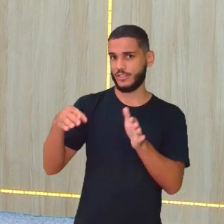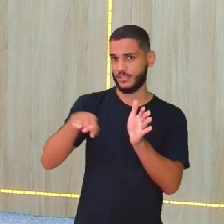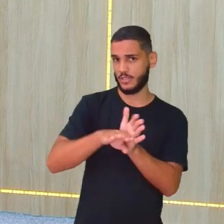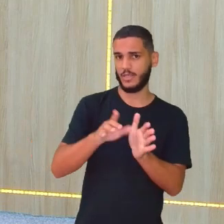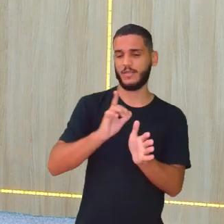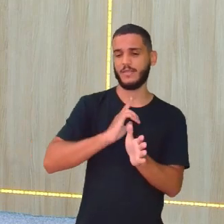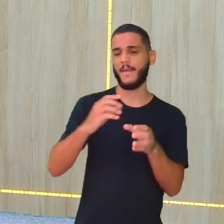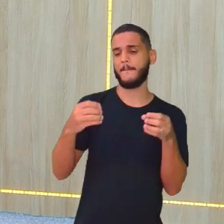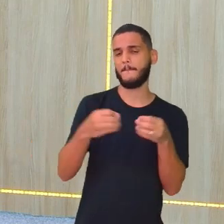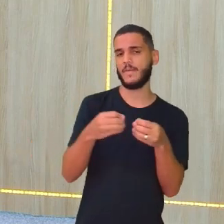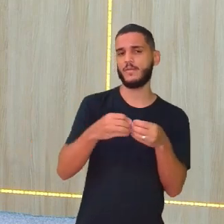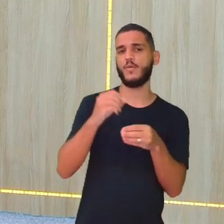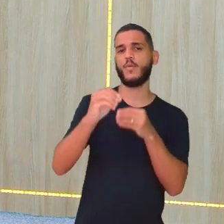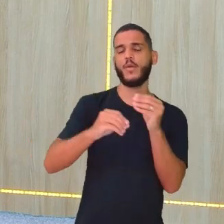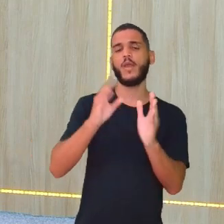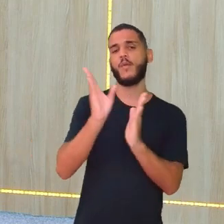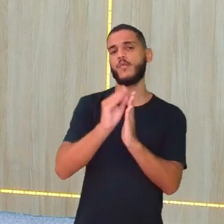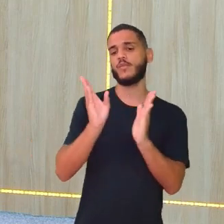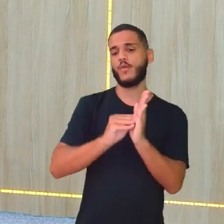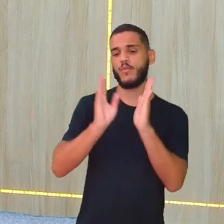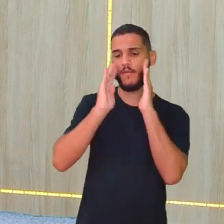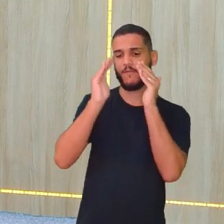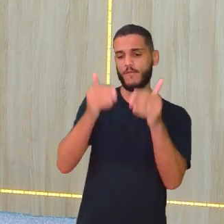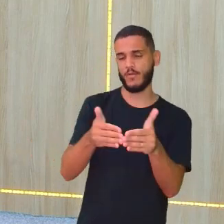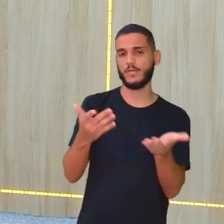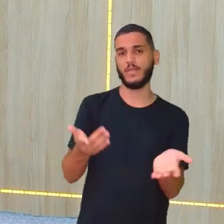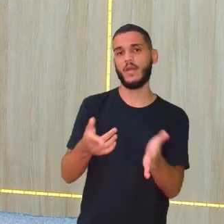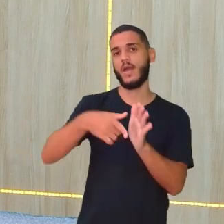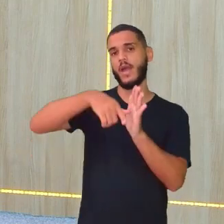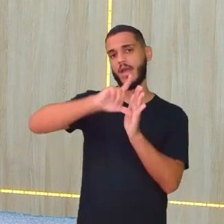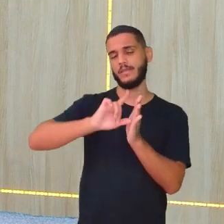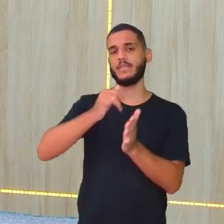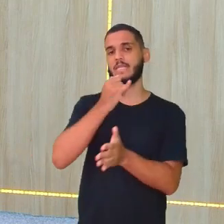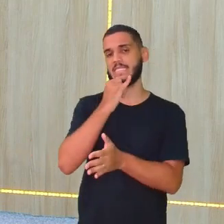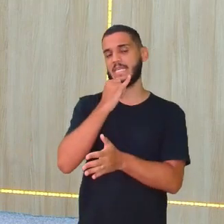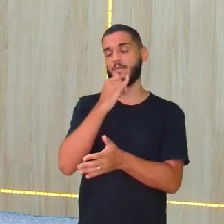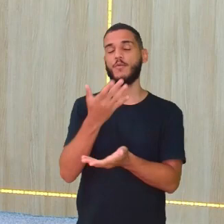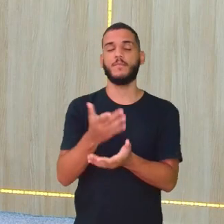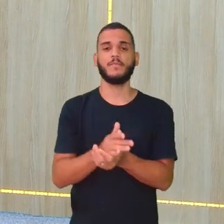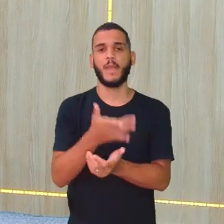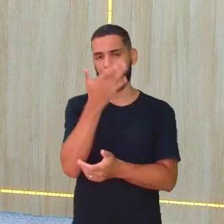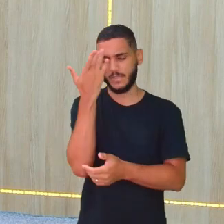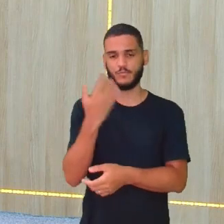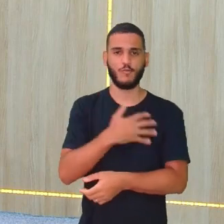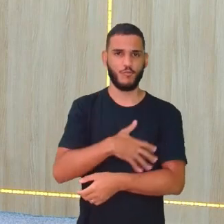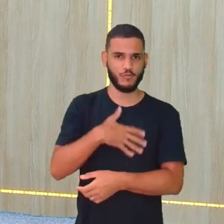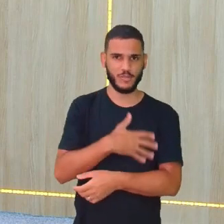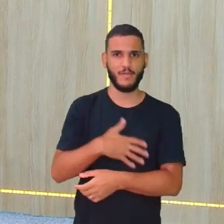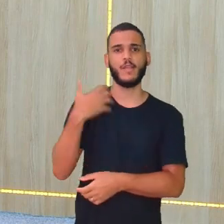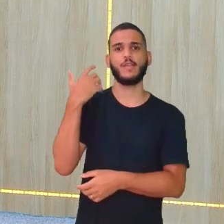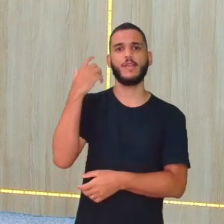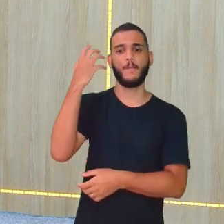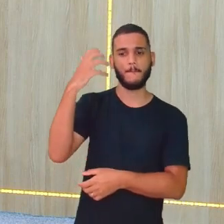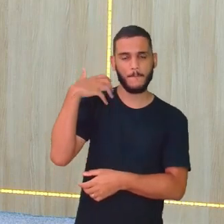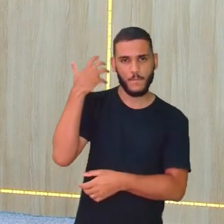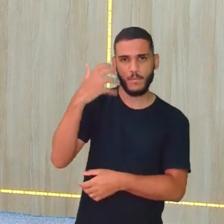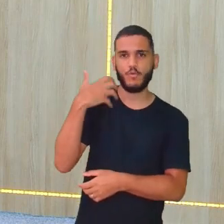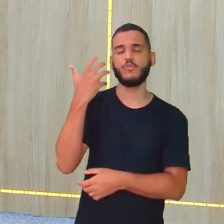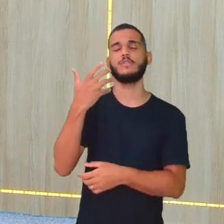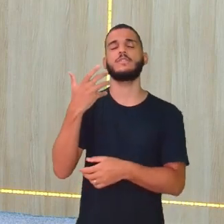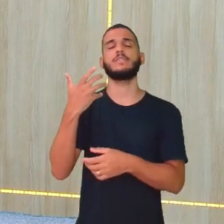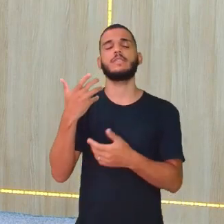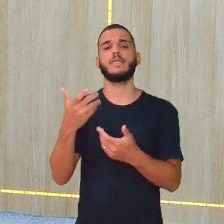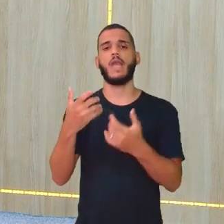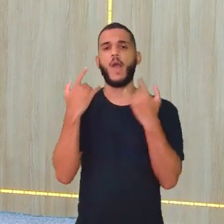se aproximar de conteúdos muito específicos. Então, antes, vamos supor, quem gostava de música e gostava de rock tinha que ouvir o que estava no